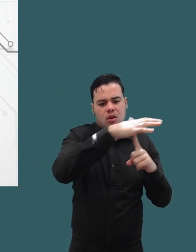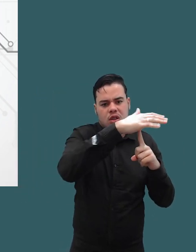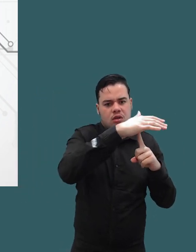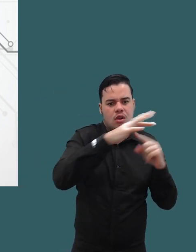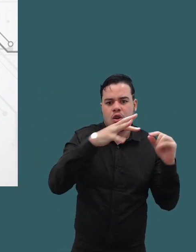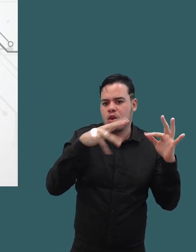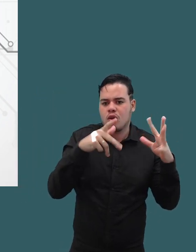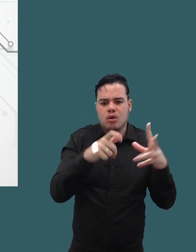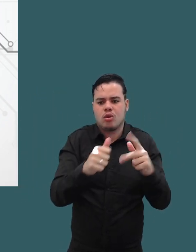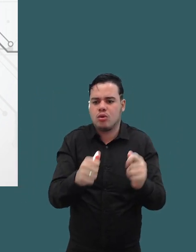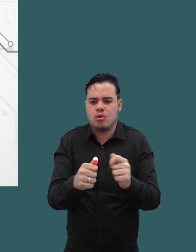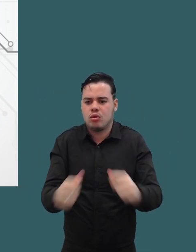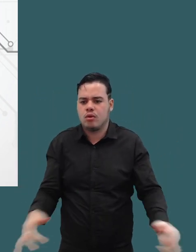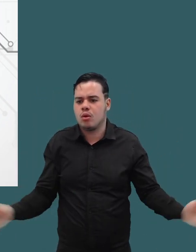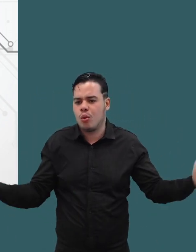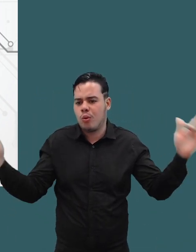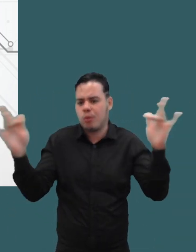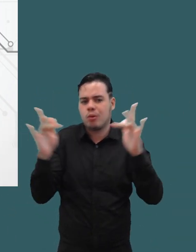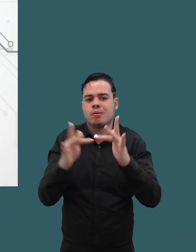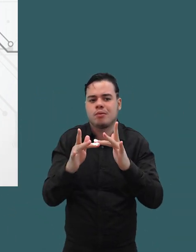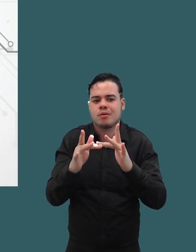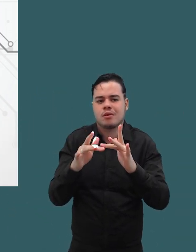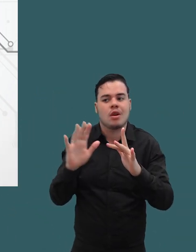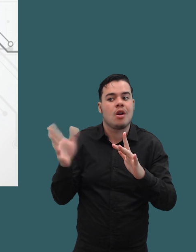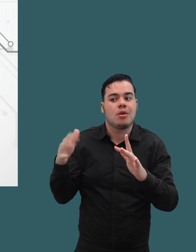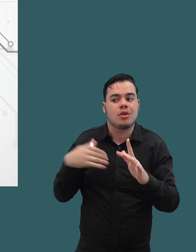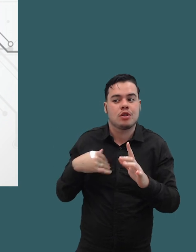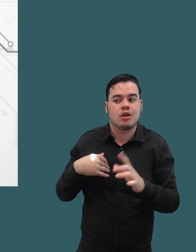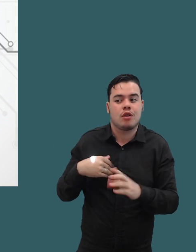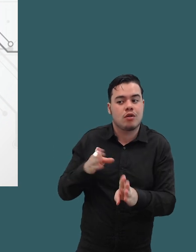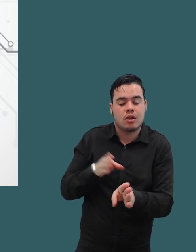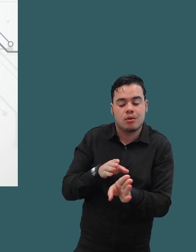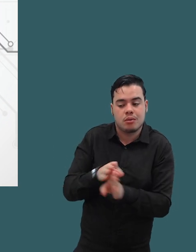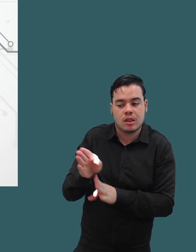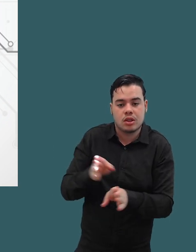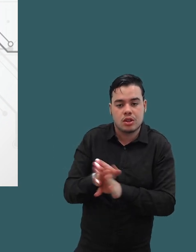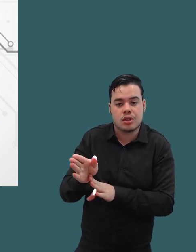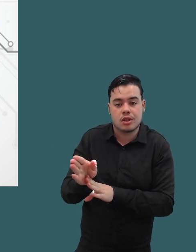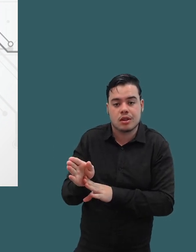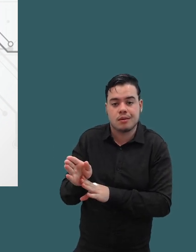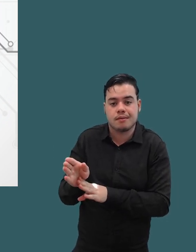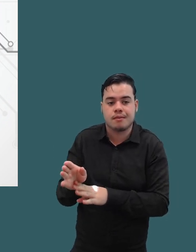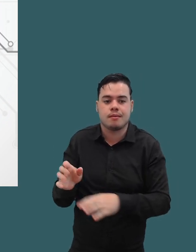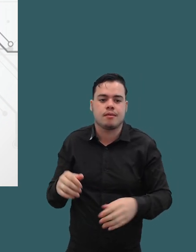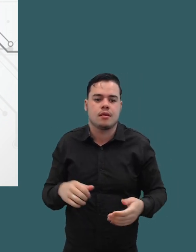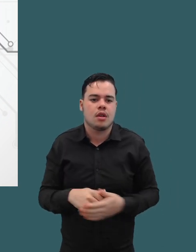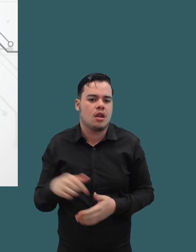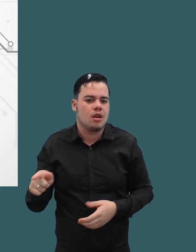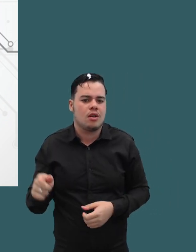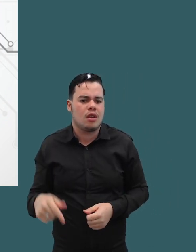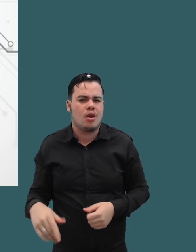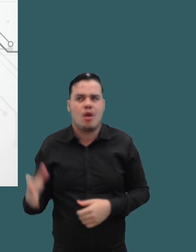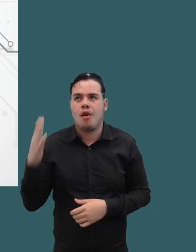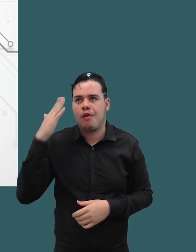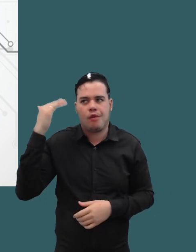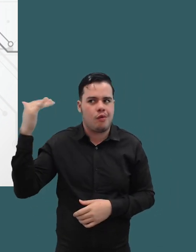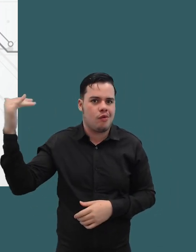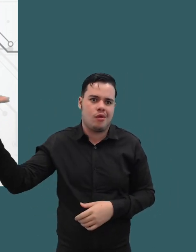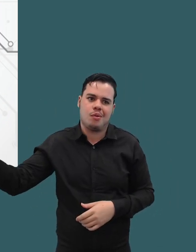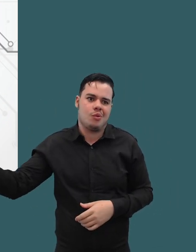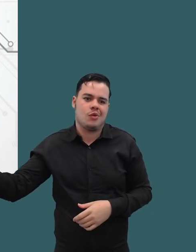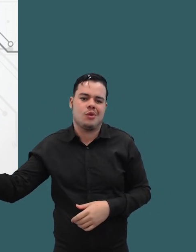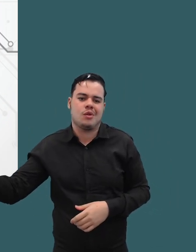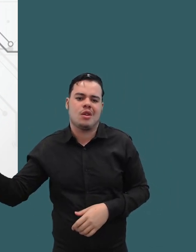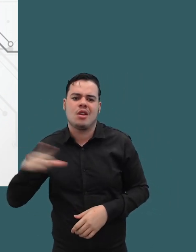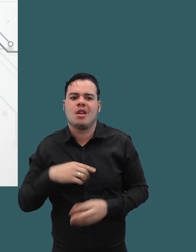muito feliz, tá? Já vou dar um spoiler. Isso aqui vai ser um sucesso, assim, tá? Tem muitos